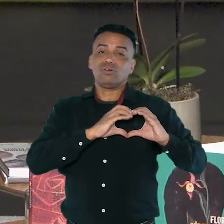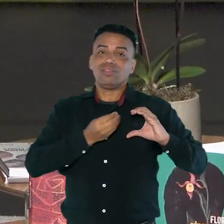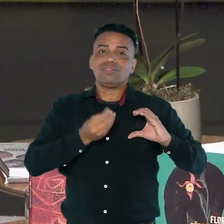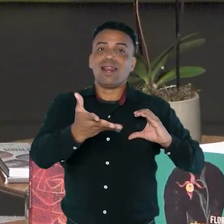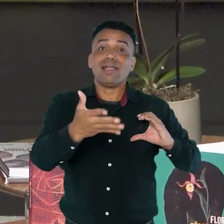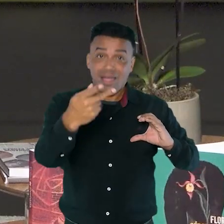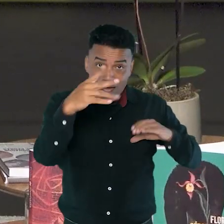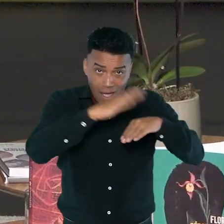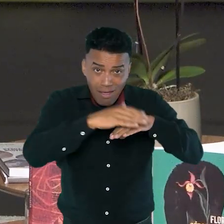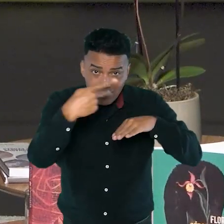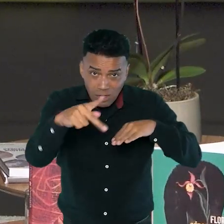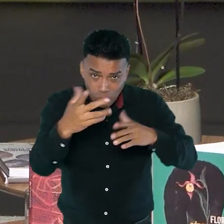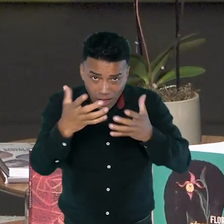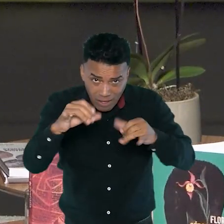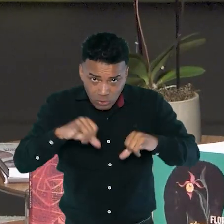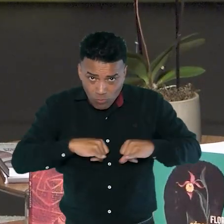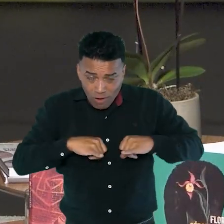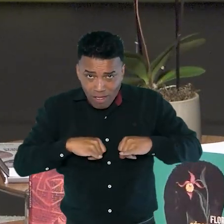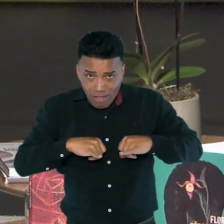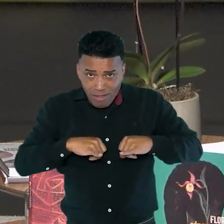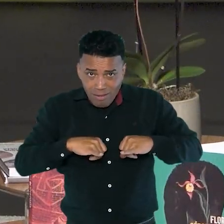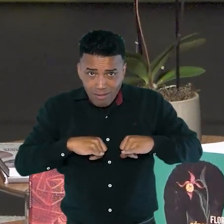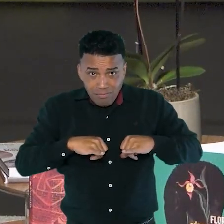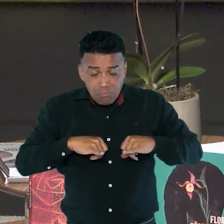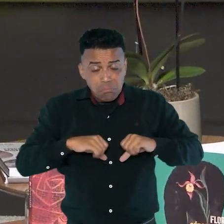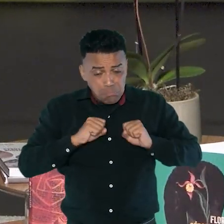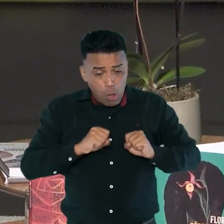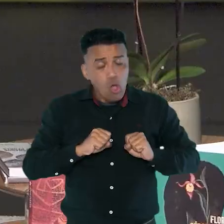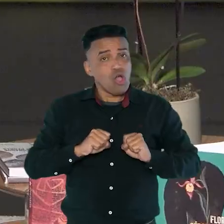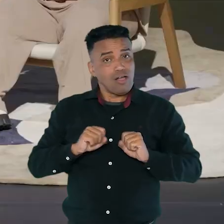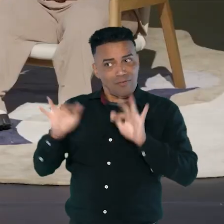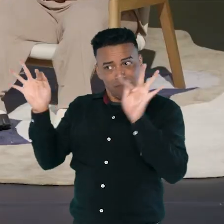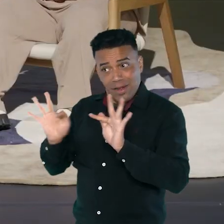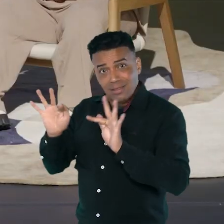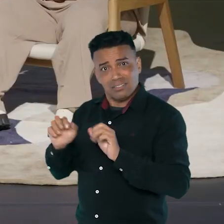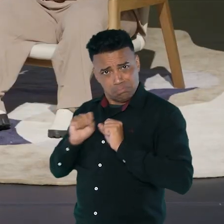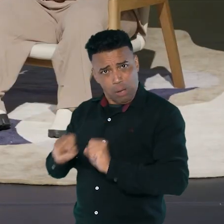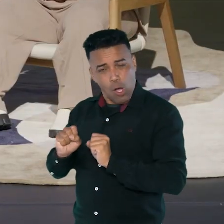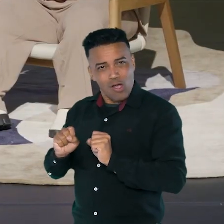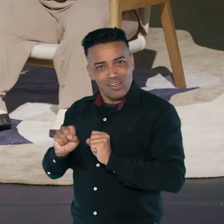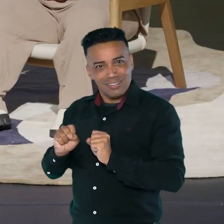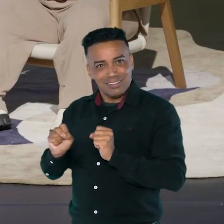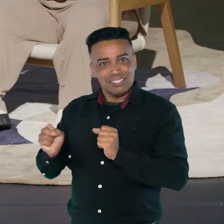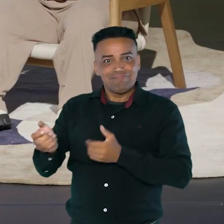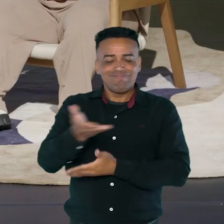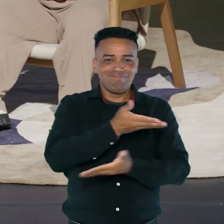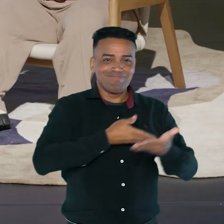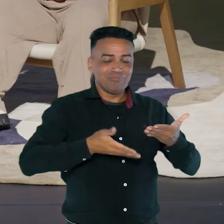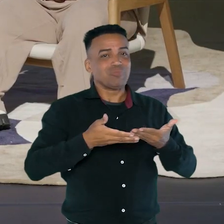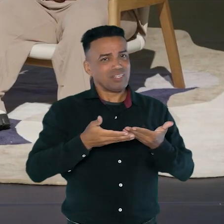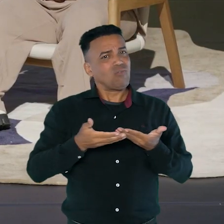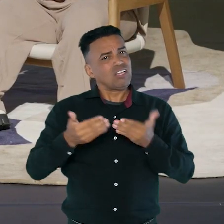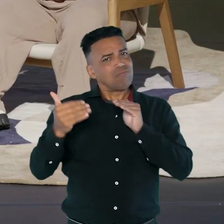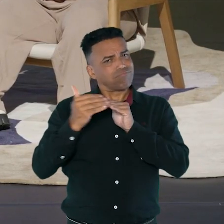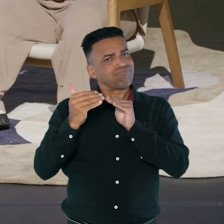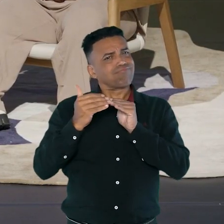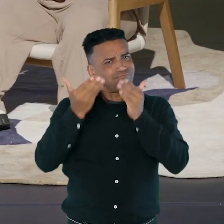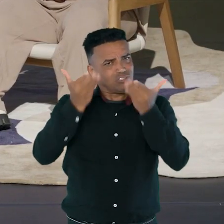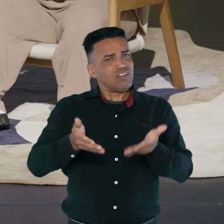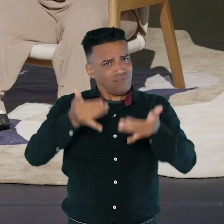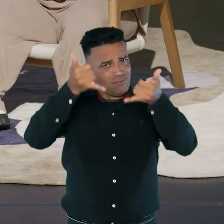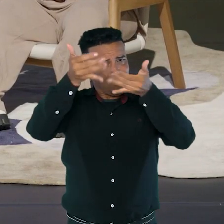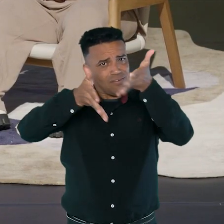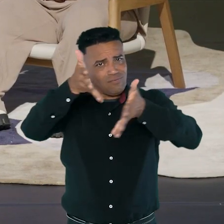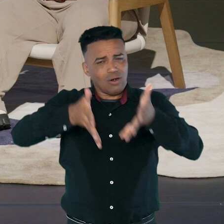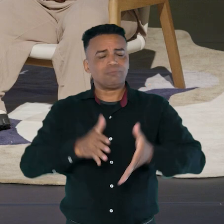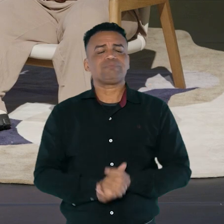seu. Quer sofrer, sofra. Quer ser feliz, seja. Então, para mim, tem tudo a ver com o que você falou. E aí tem uma outra